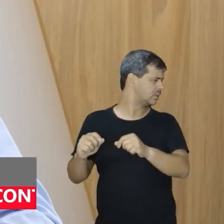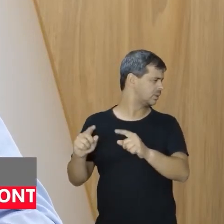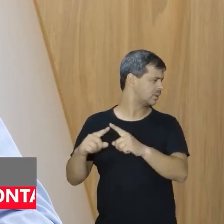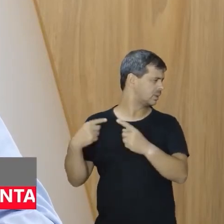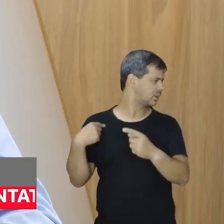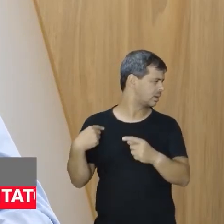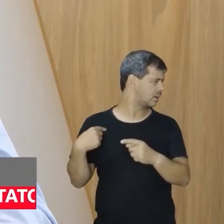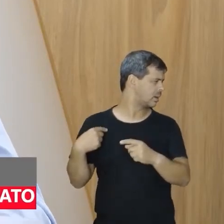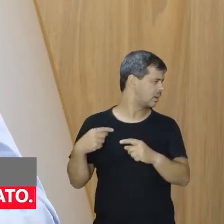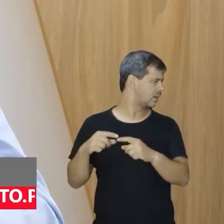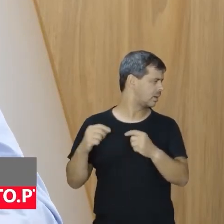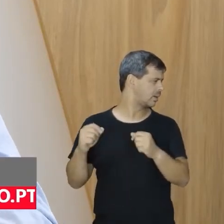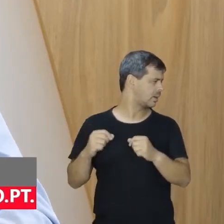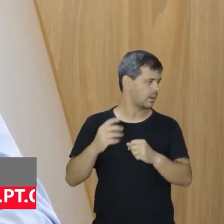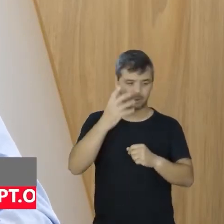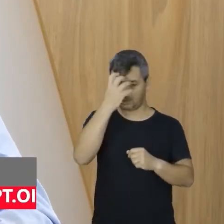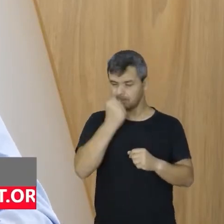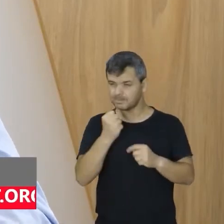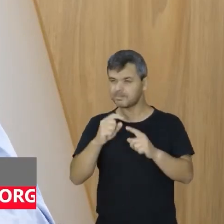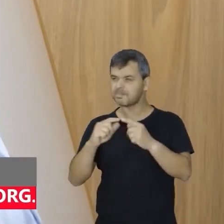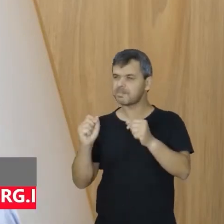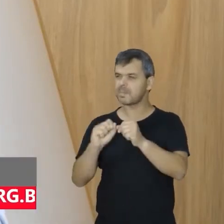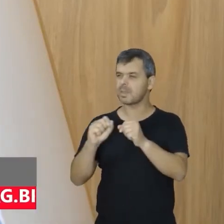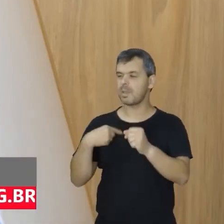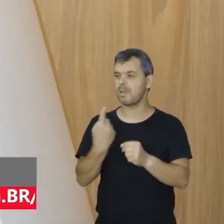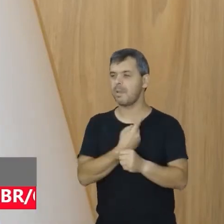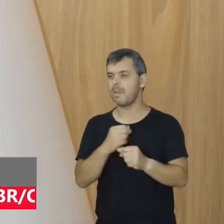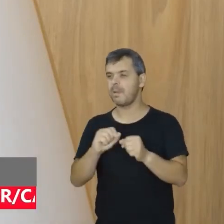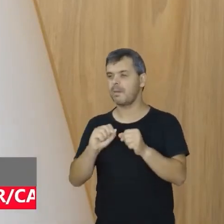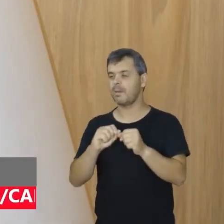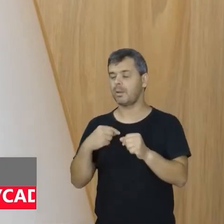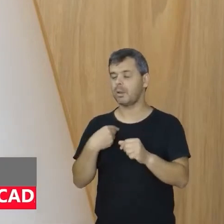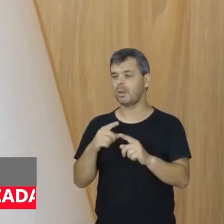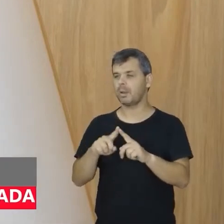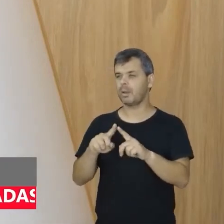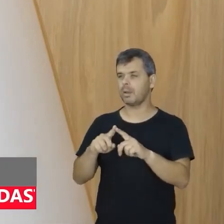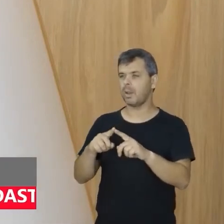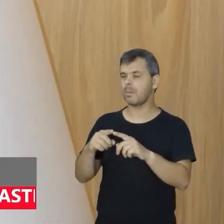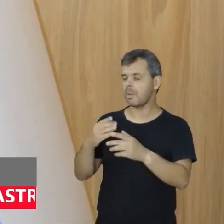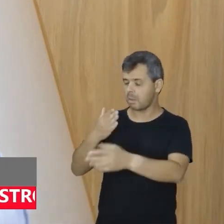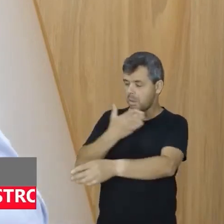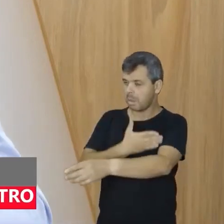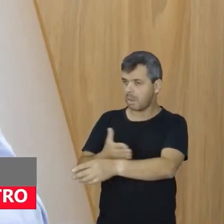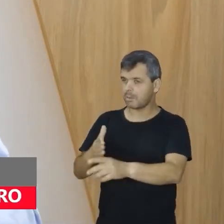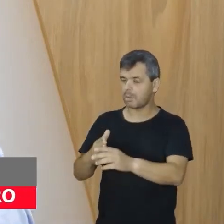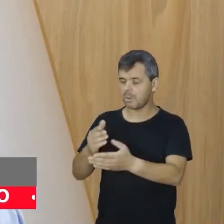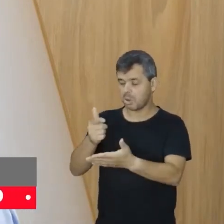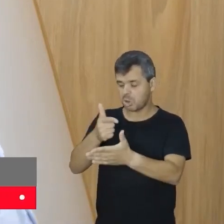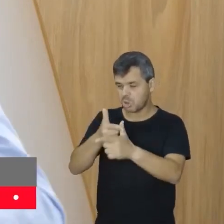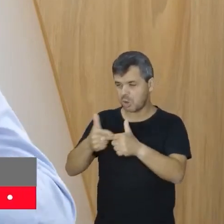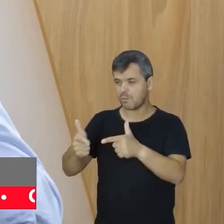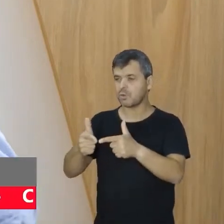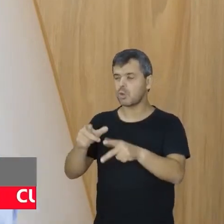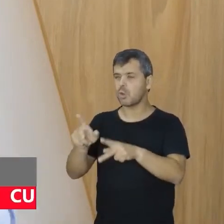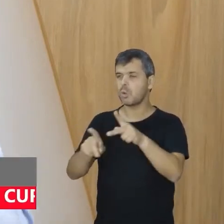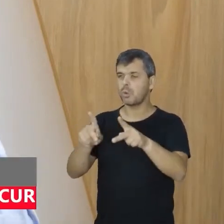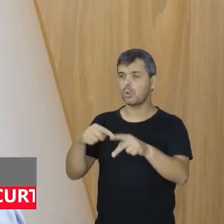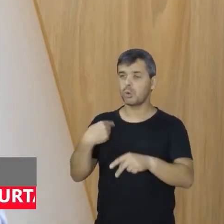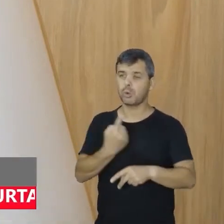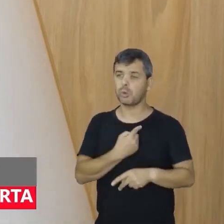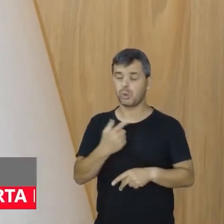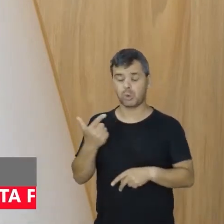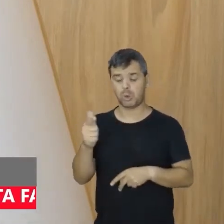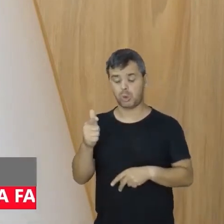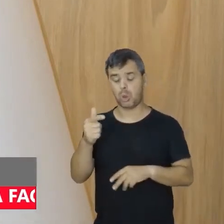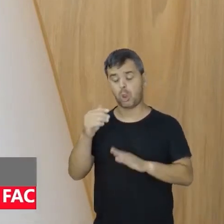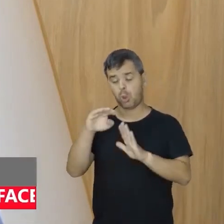são colocadas para desviar o assunto. Ou às vezes eles passam para pautas de costume que dividem o povo, exatamente para que não se tenha